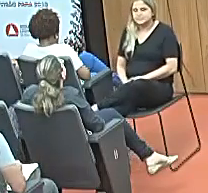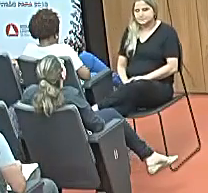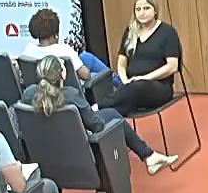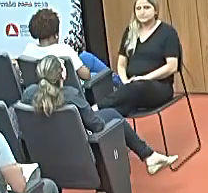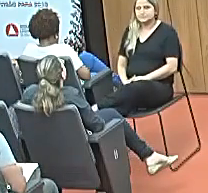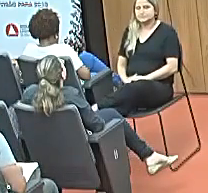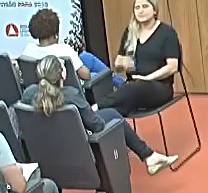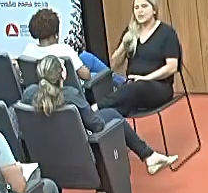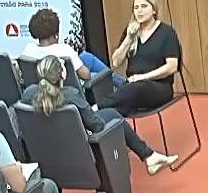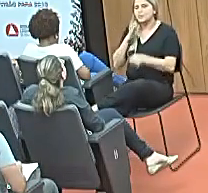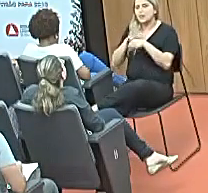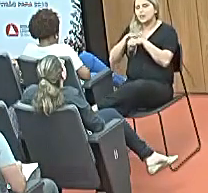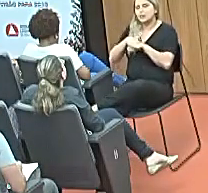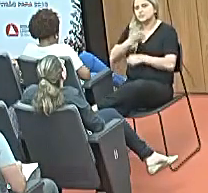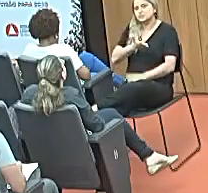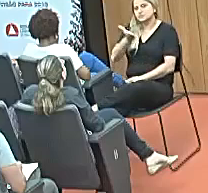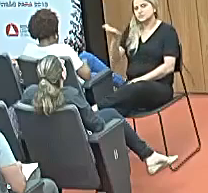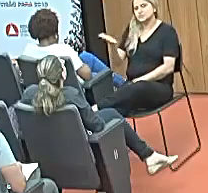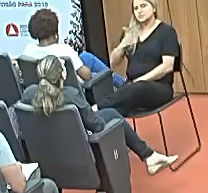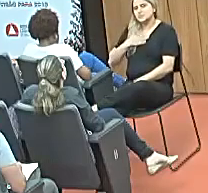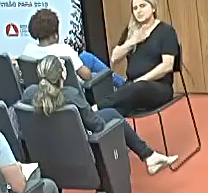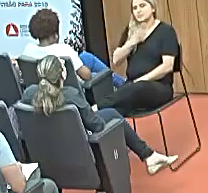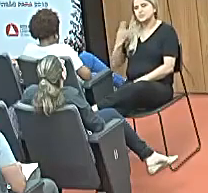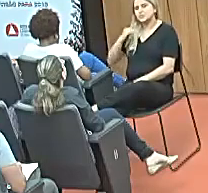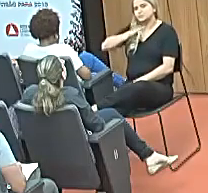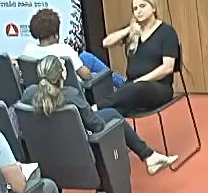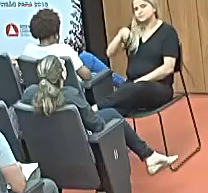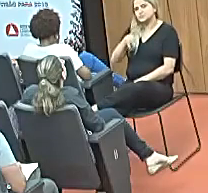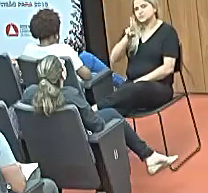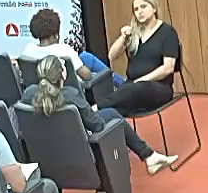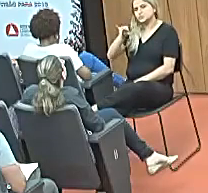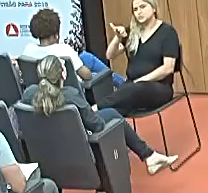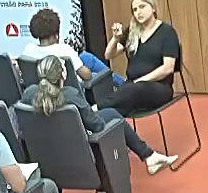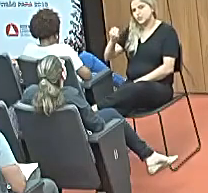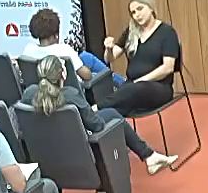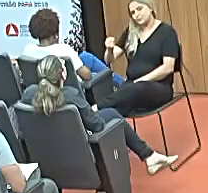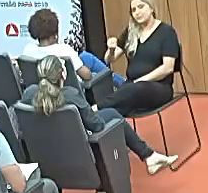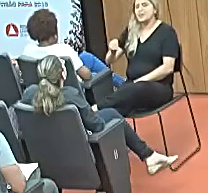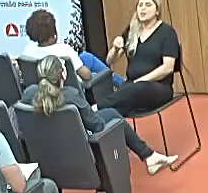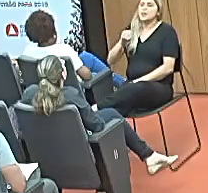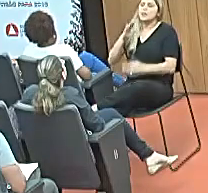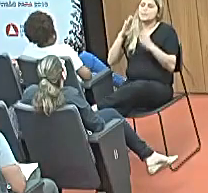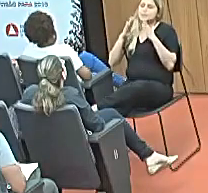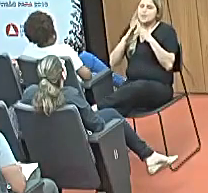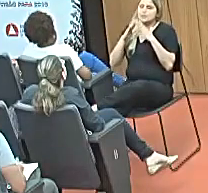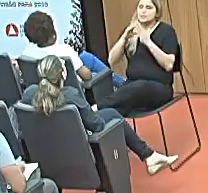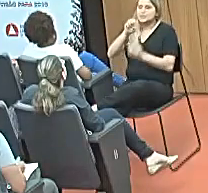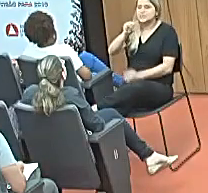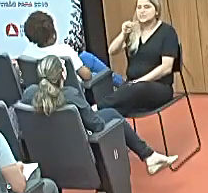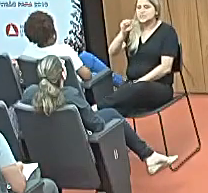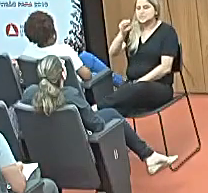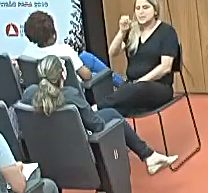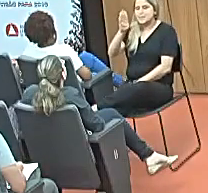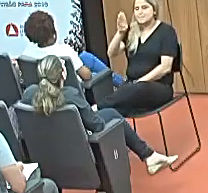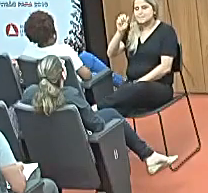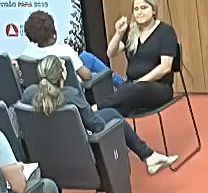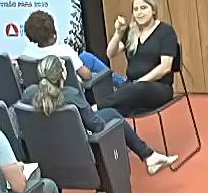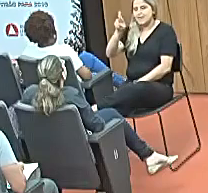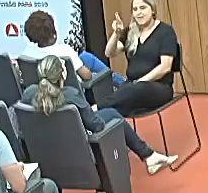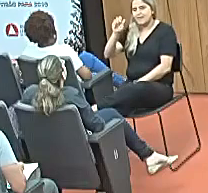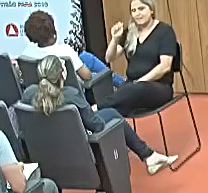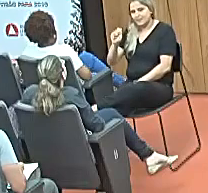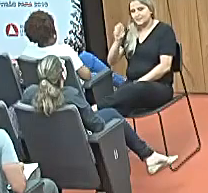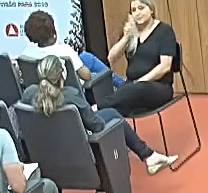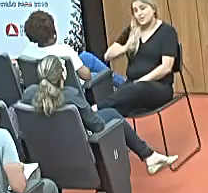boa noite a todos no nome juniors da cidade de sabará faz parte da comissão de usuários do transporte público metropolitano no